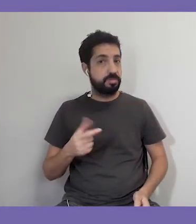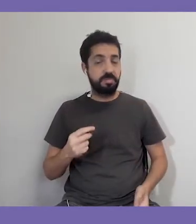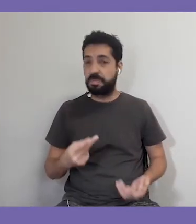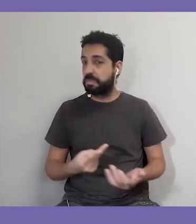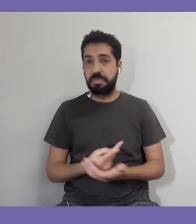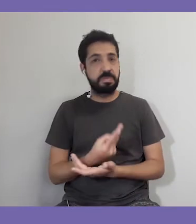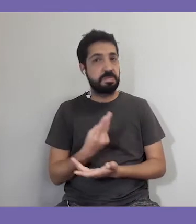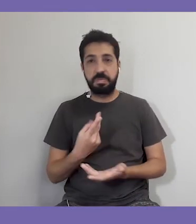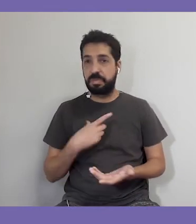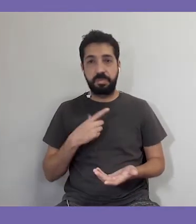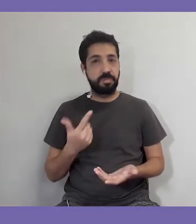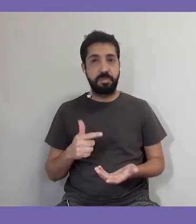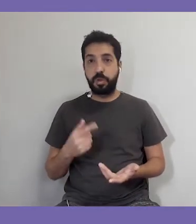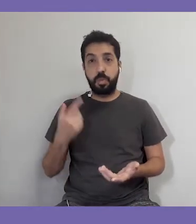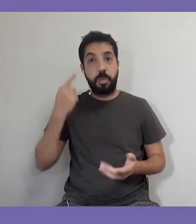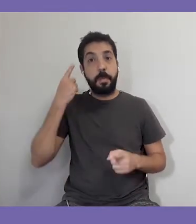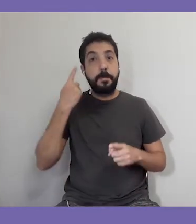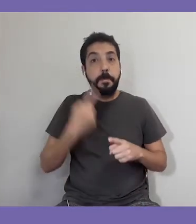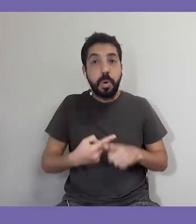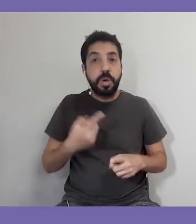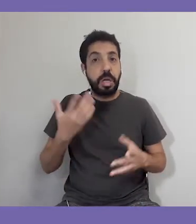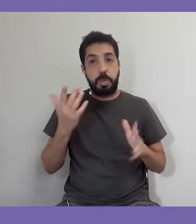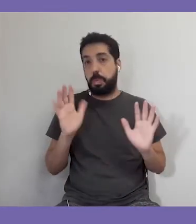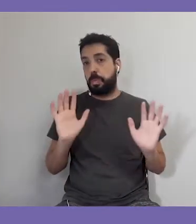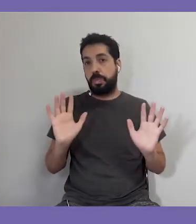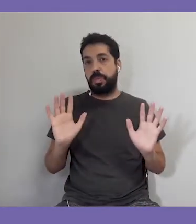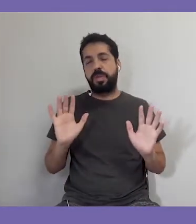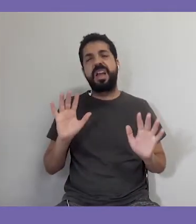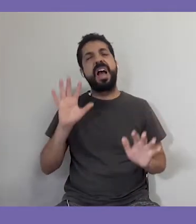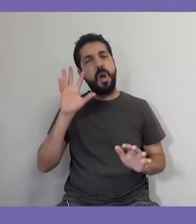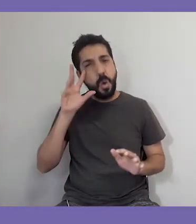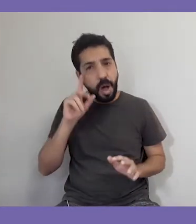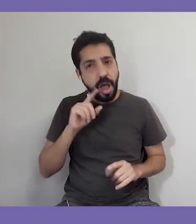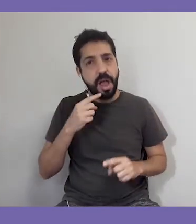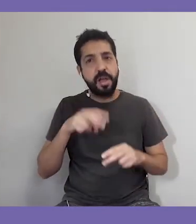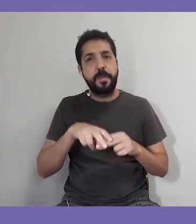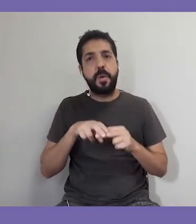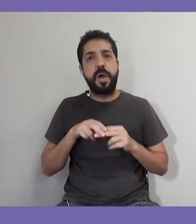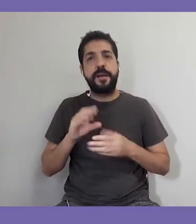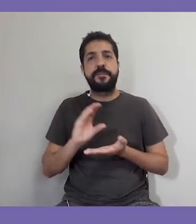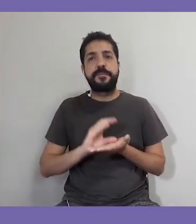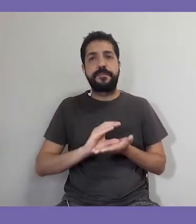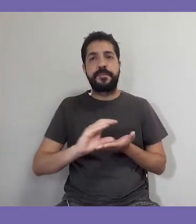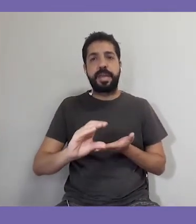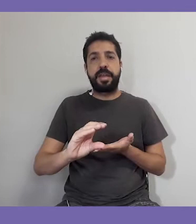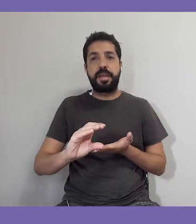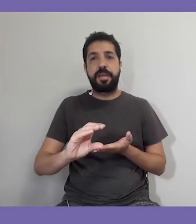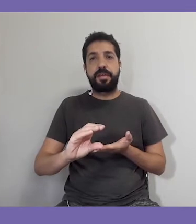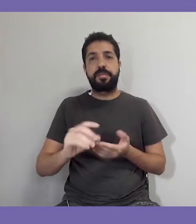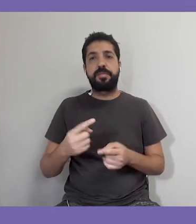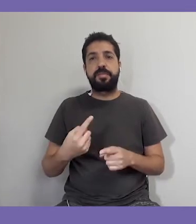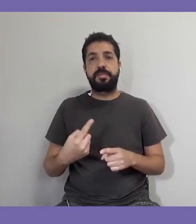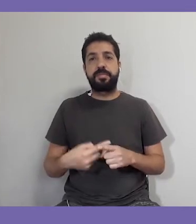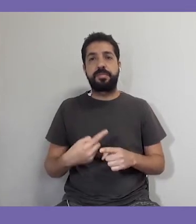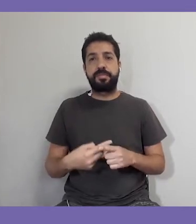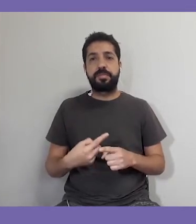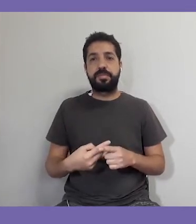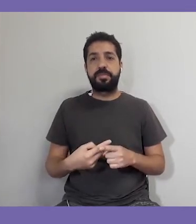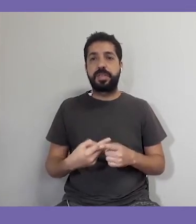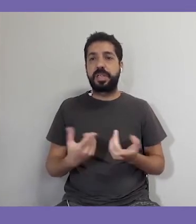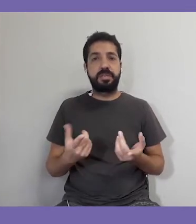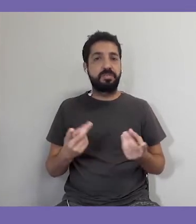não aconteceu mais, né? Não sei porquê, mas muito provavelmente questão de verba, né? Esse